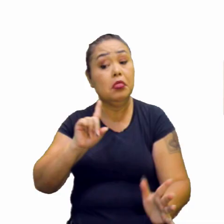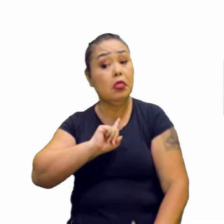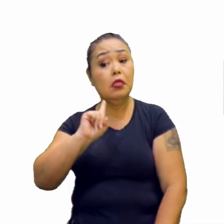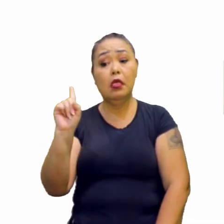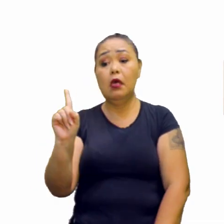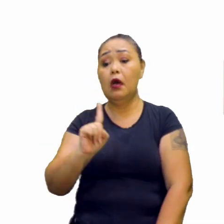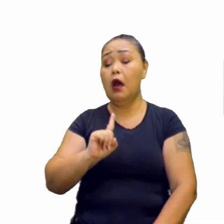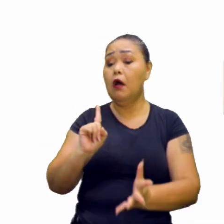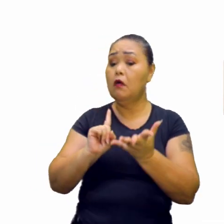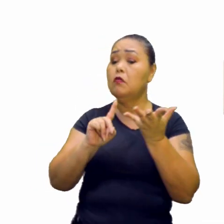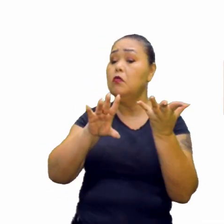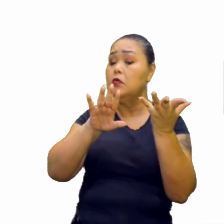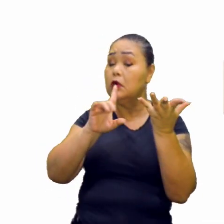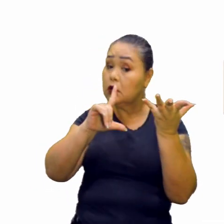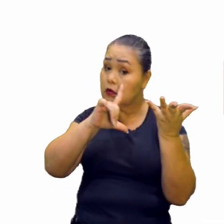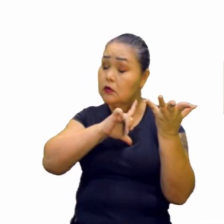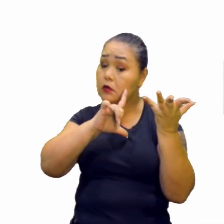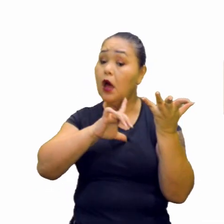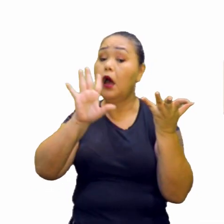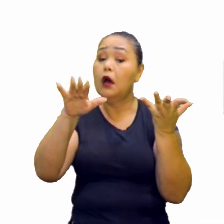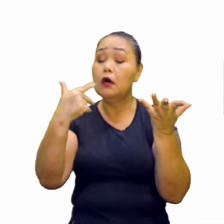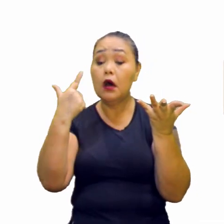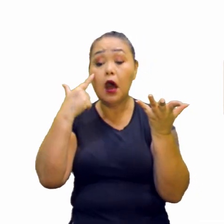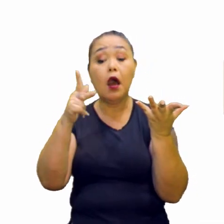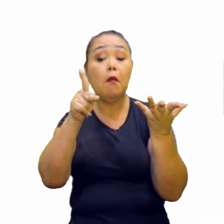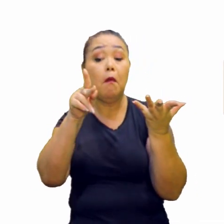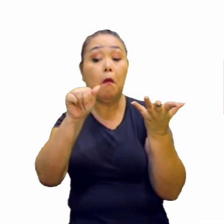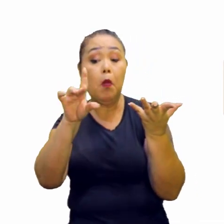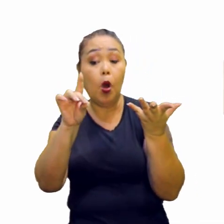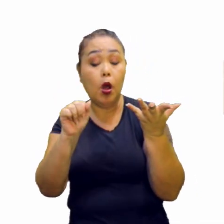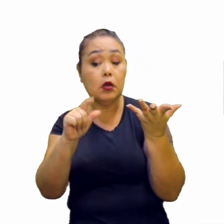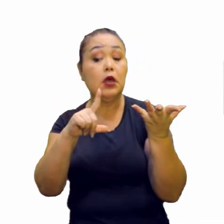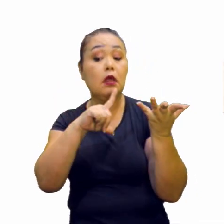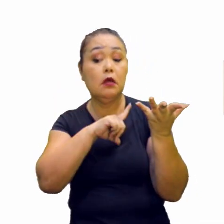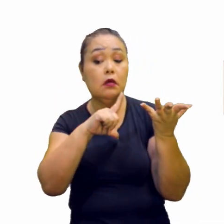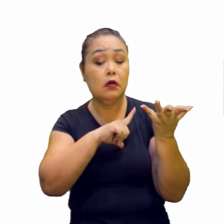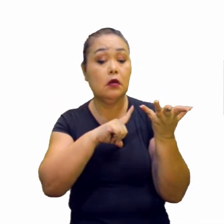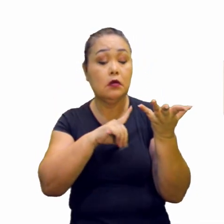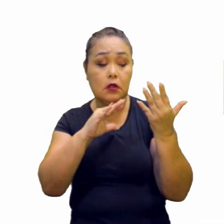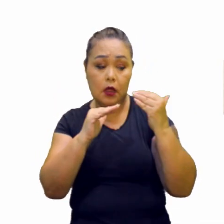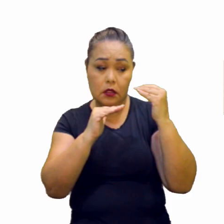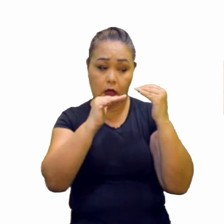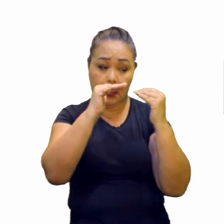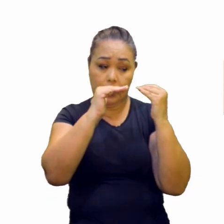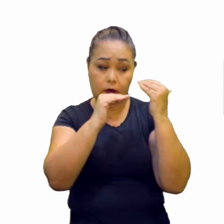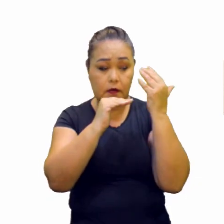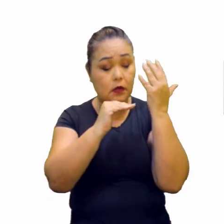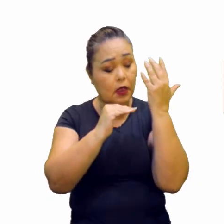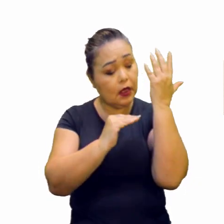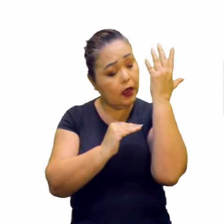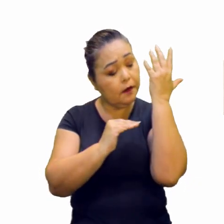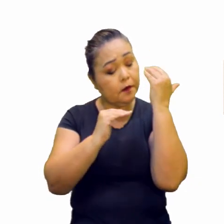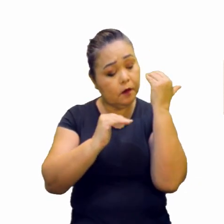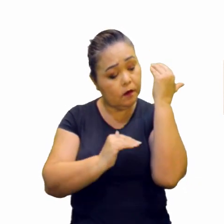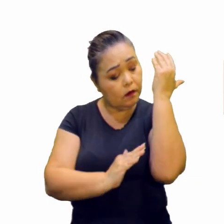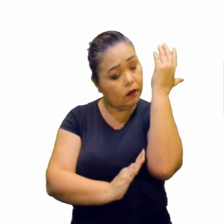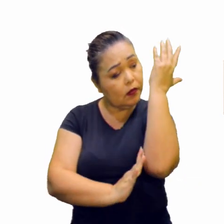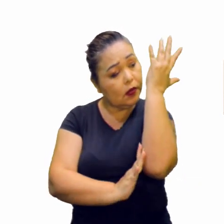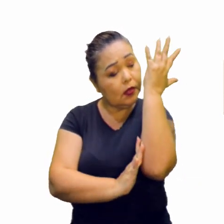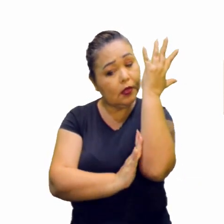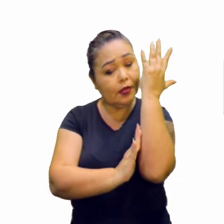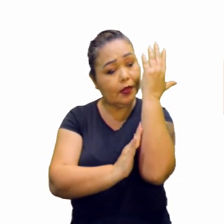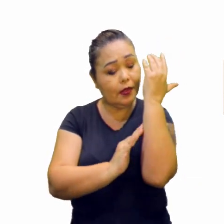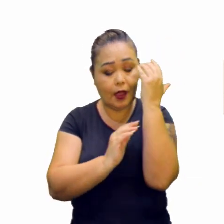E a poda, além de estar alinhada com a fase de desenvolvimento do vegetal, ela também